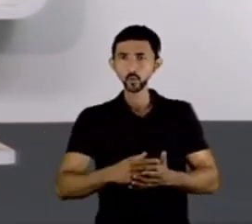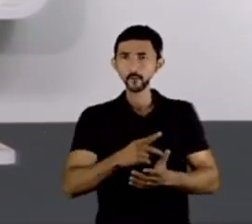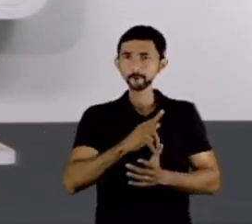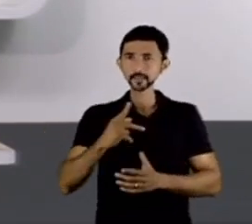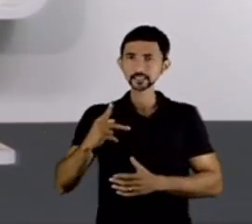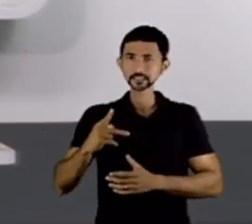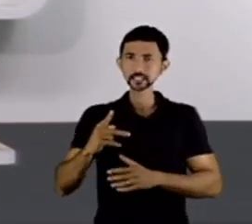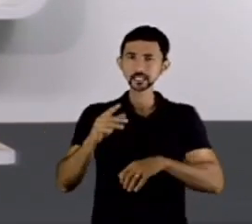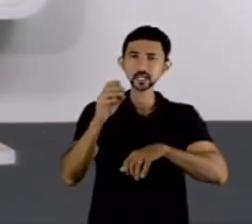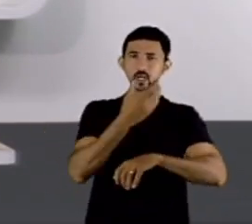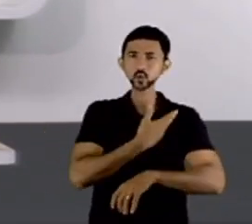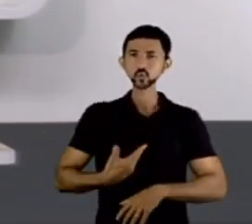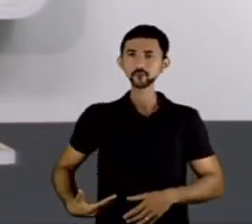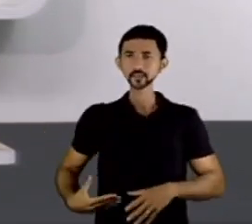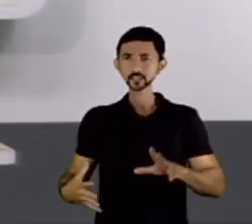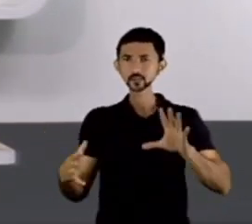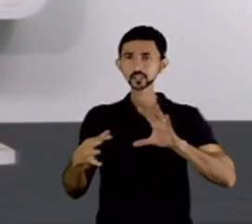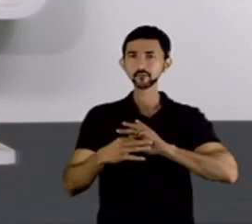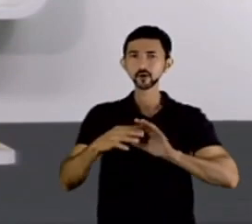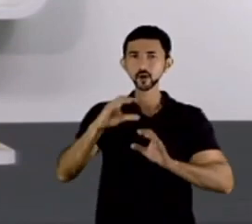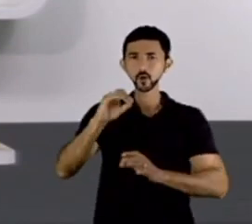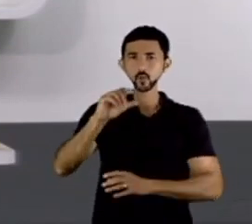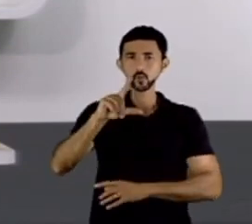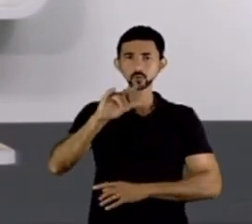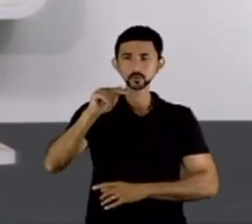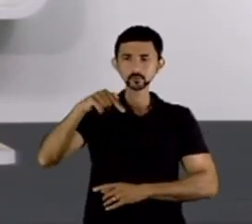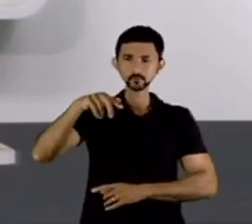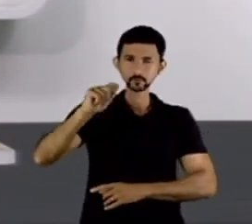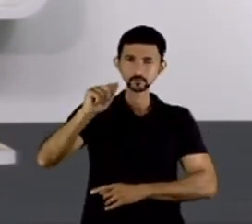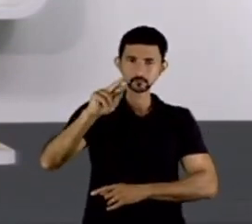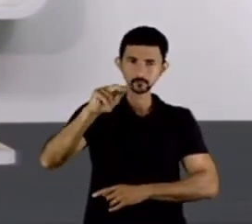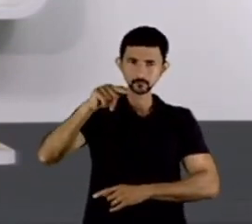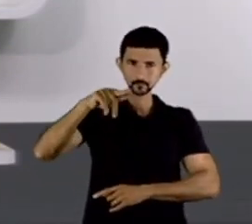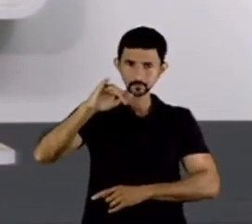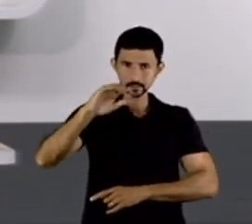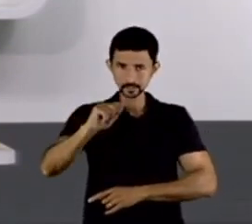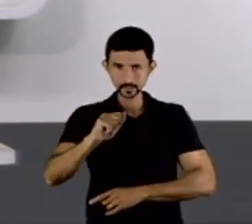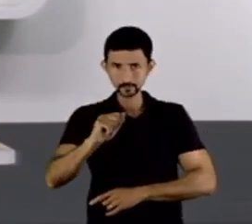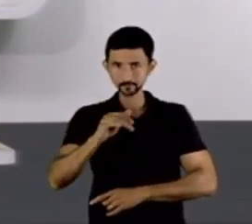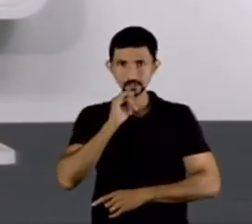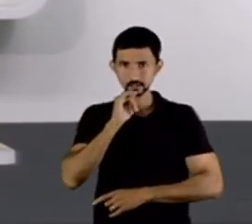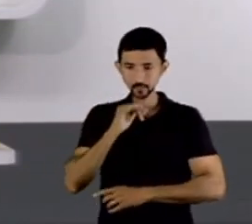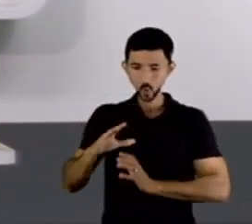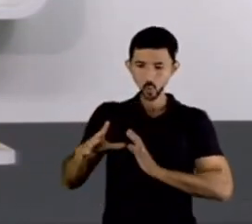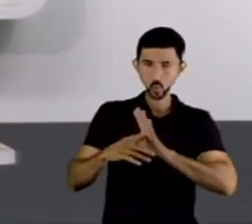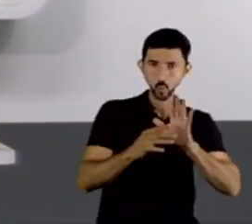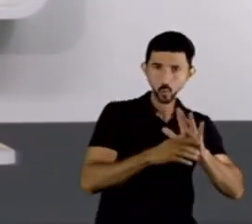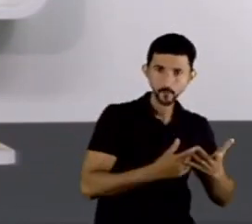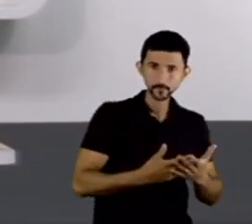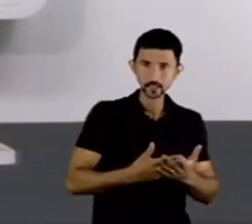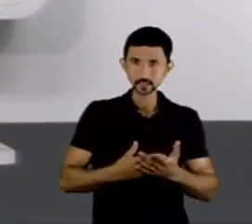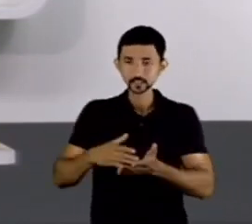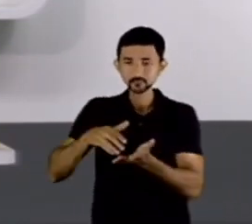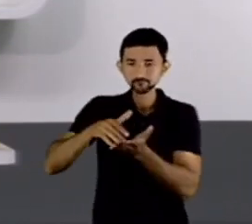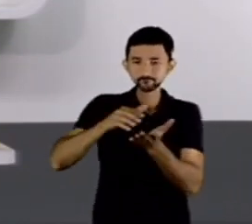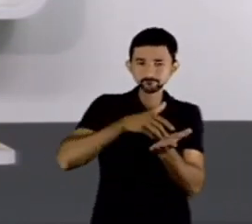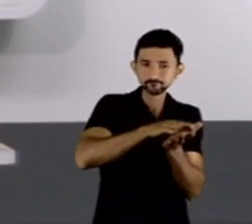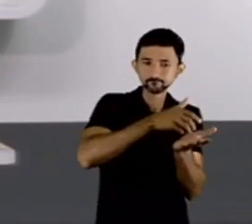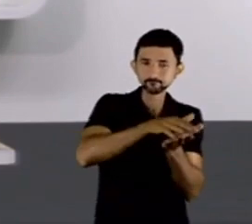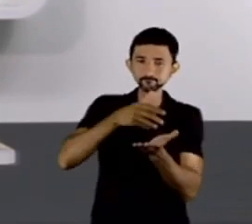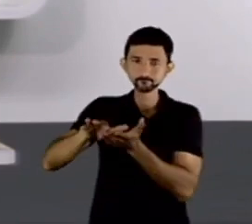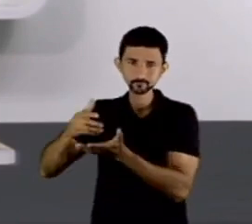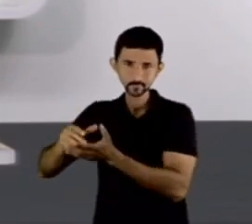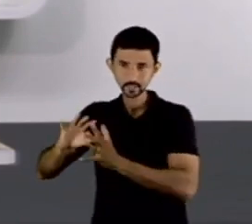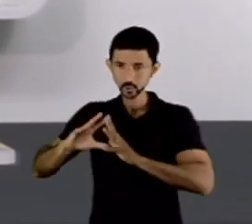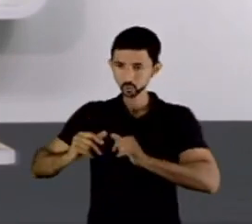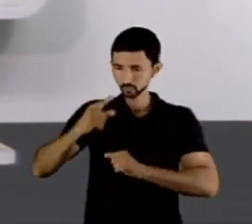Estado estavam ligados à oligarquia, tá? Então, para ele não ser boicotado, ele resolve retirar esses representantes